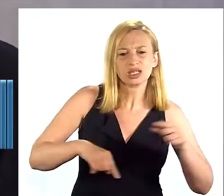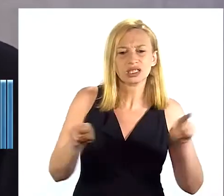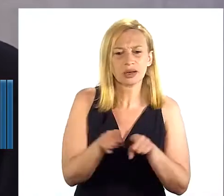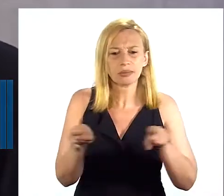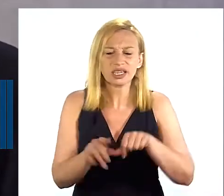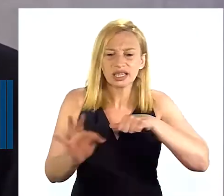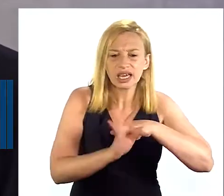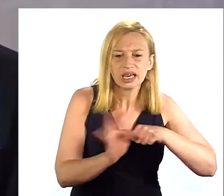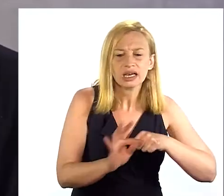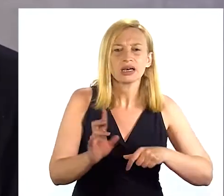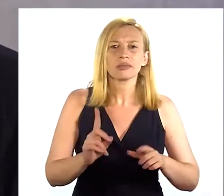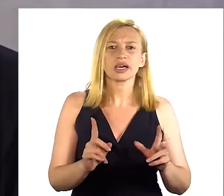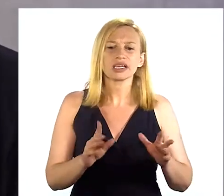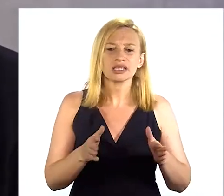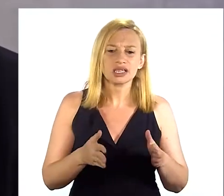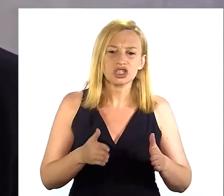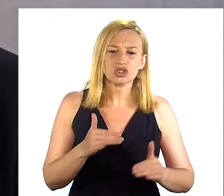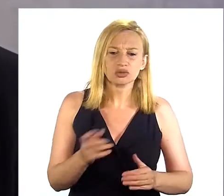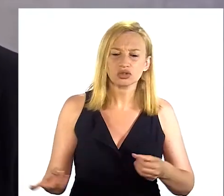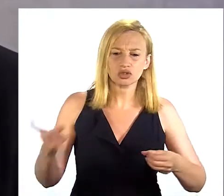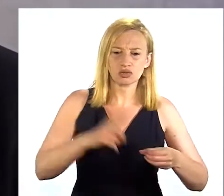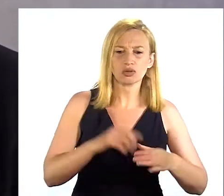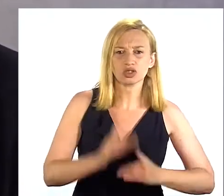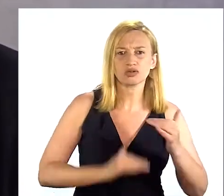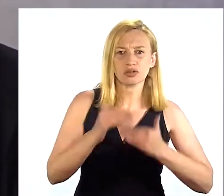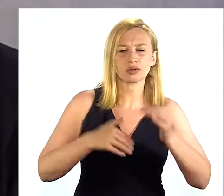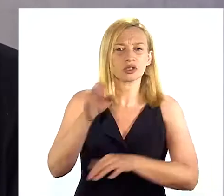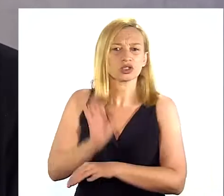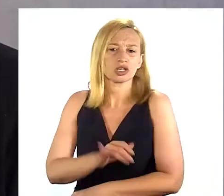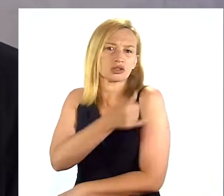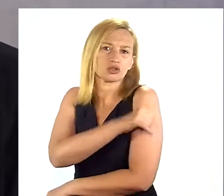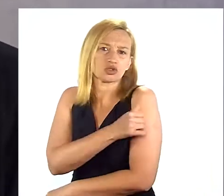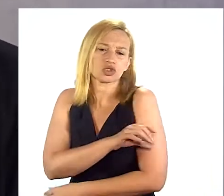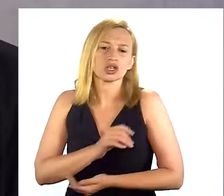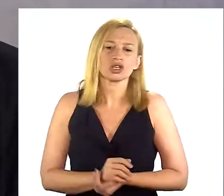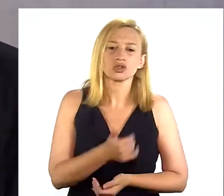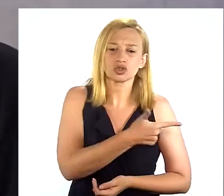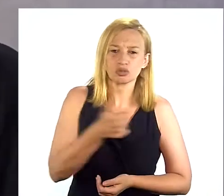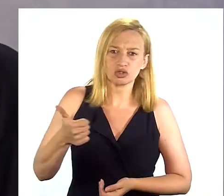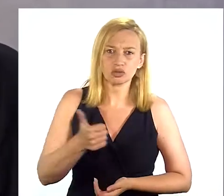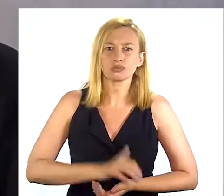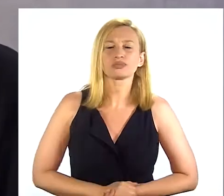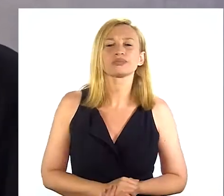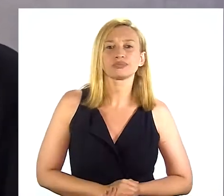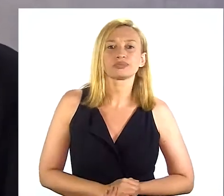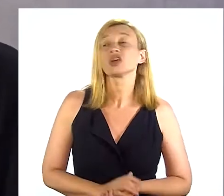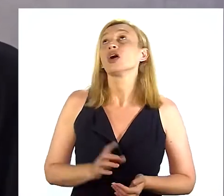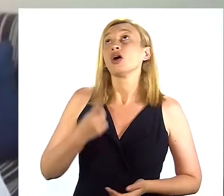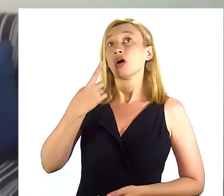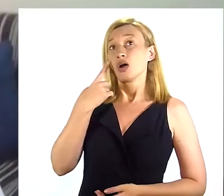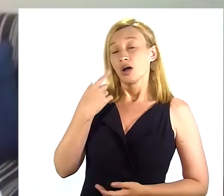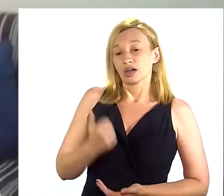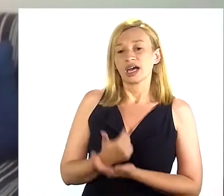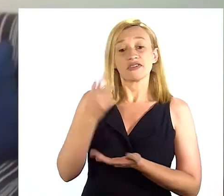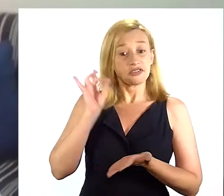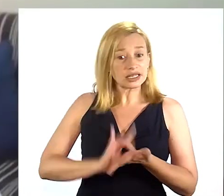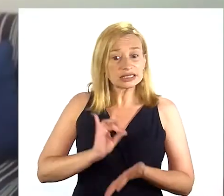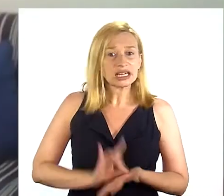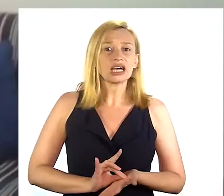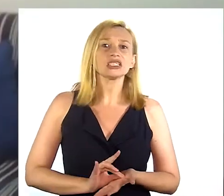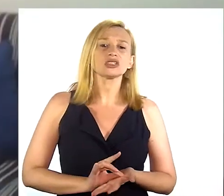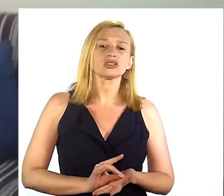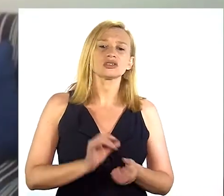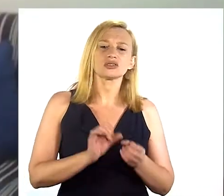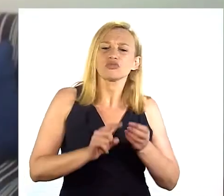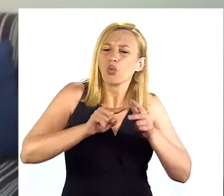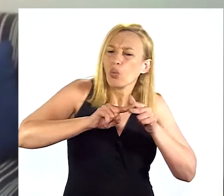seja um vetor de retomada do desenvolvimento do Rio de Janeiro em 2021? Olha, na verdade, nós fizemos